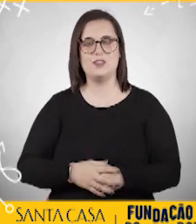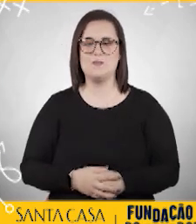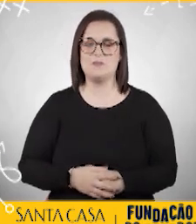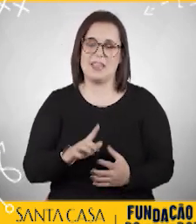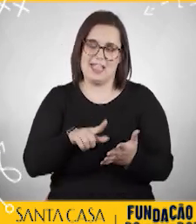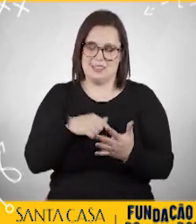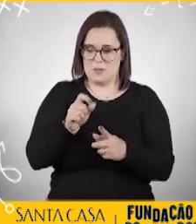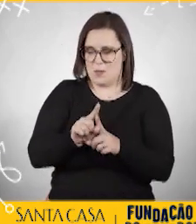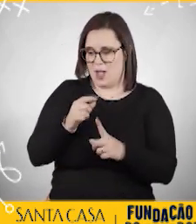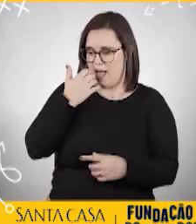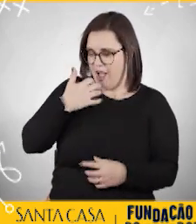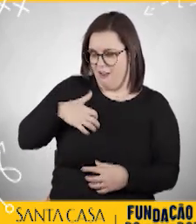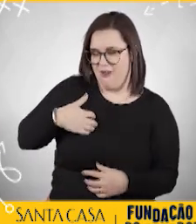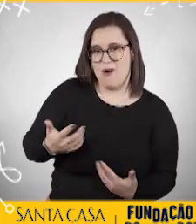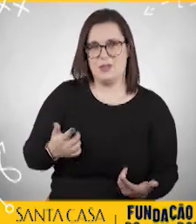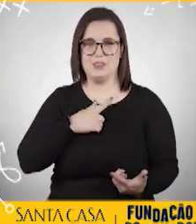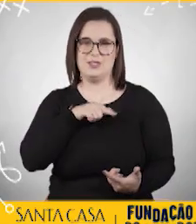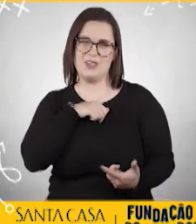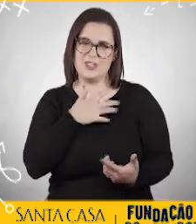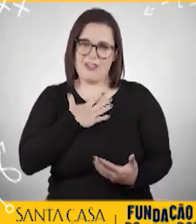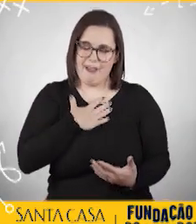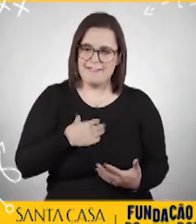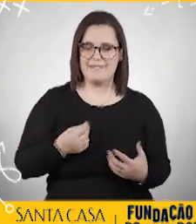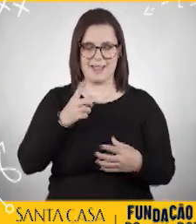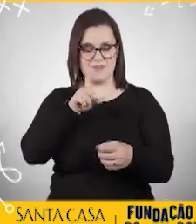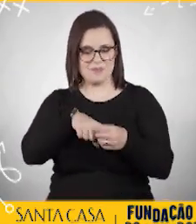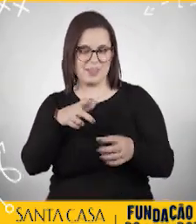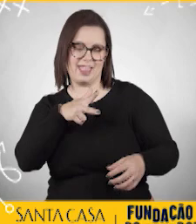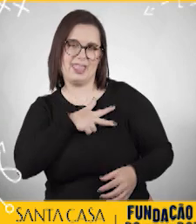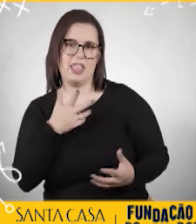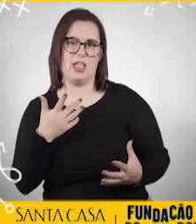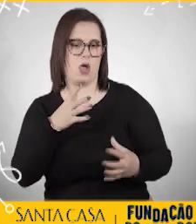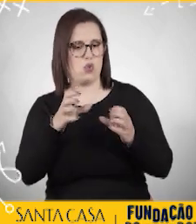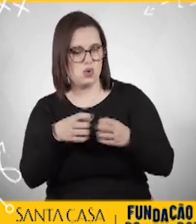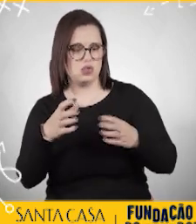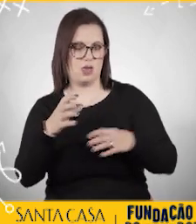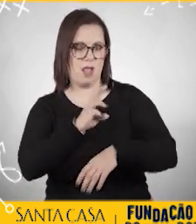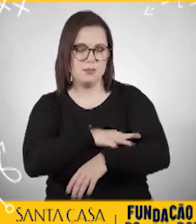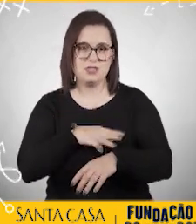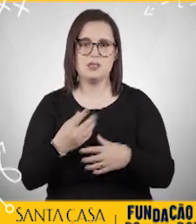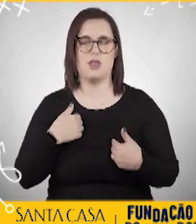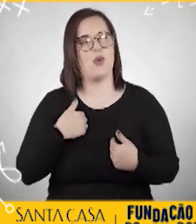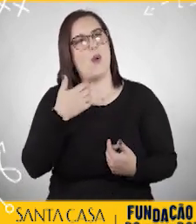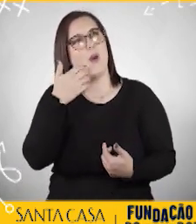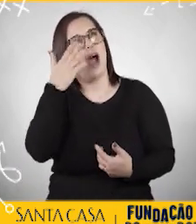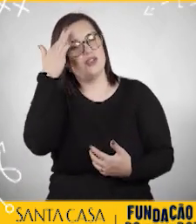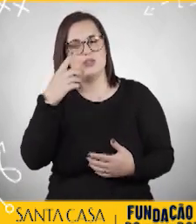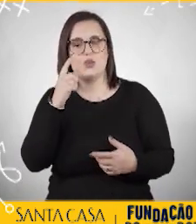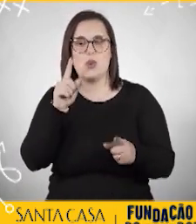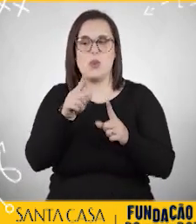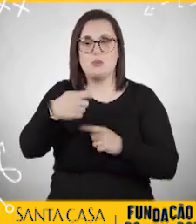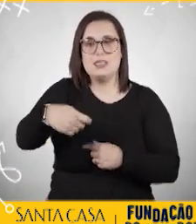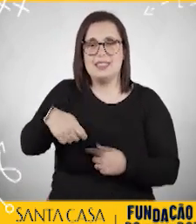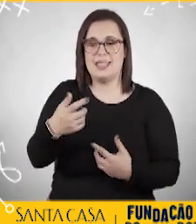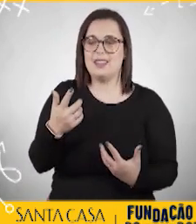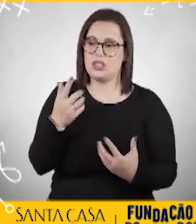sucesso. É sempre um orgulho e um gosto, desde que estamos aqui na Liga, no Conselho de Administração da Liga Fundação. Acho que o Presidente